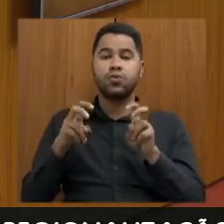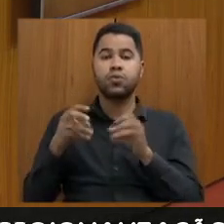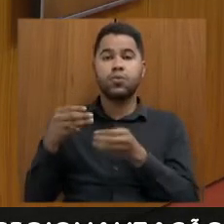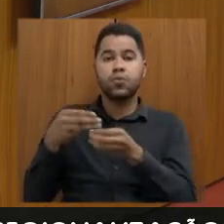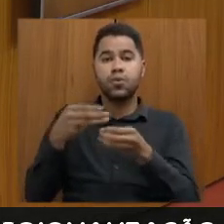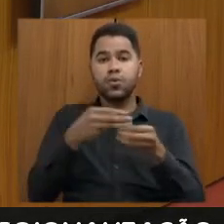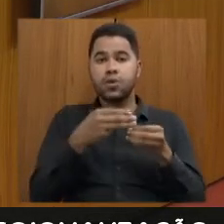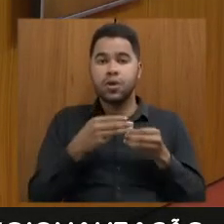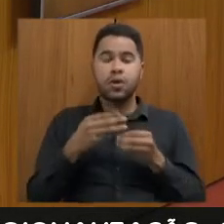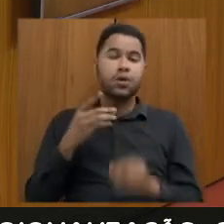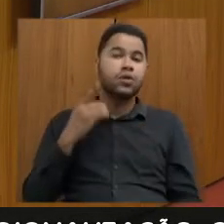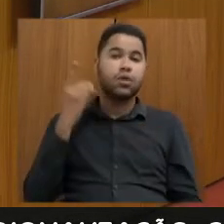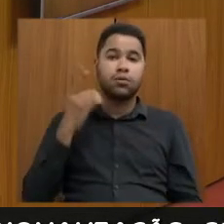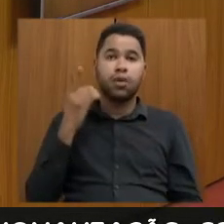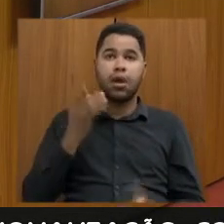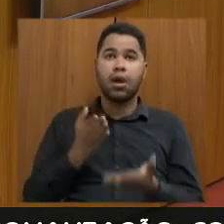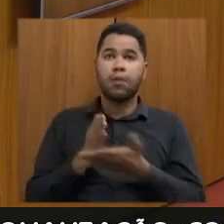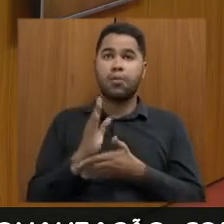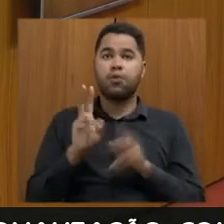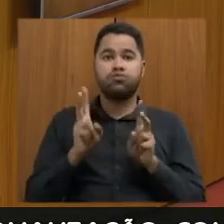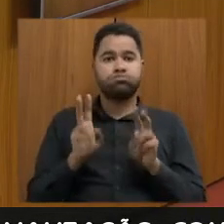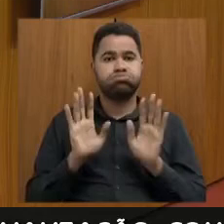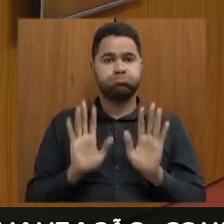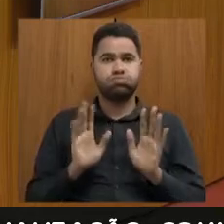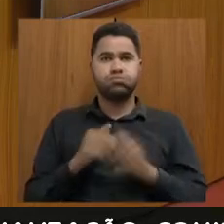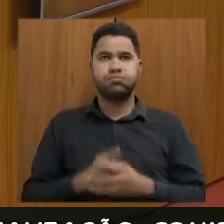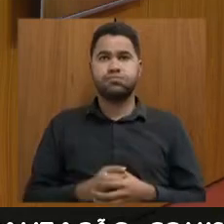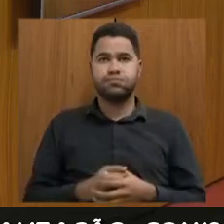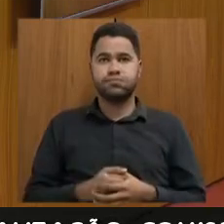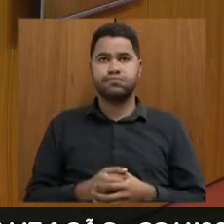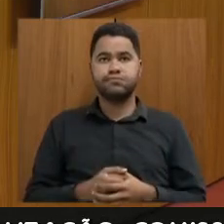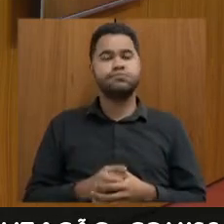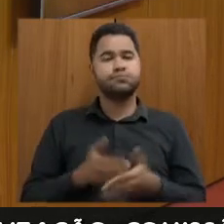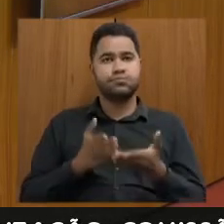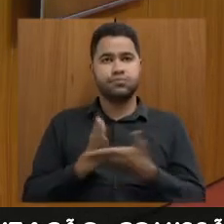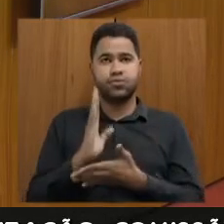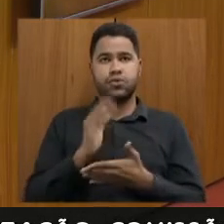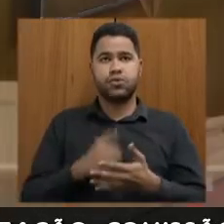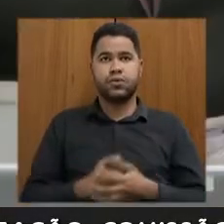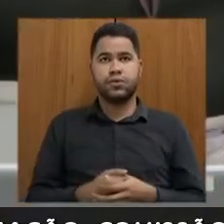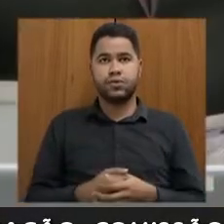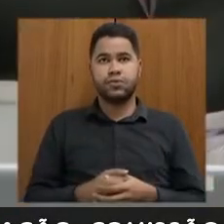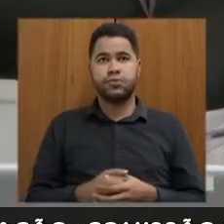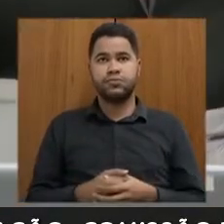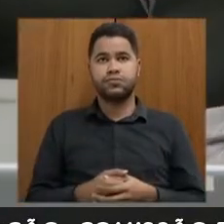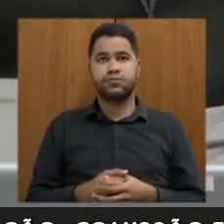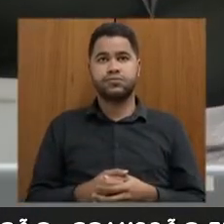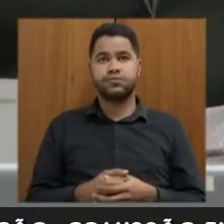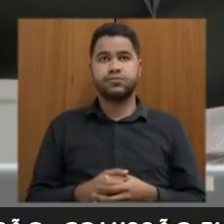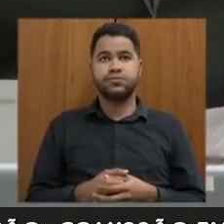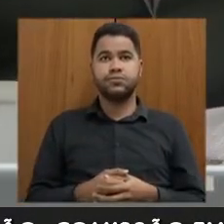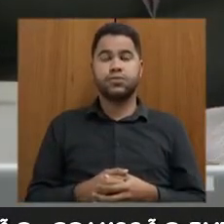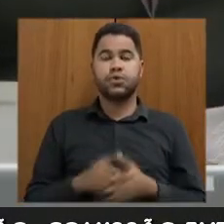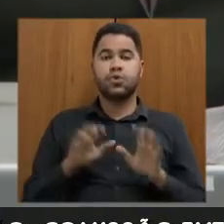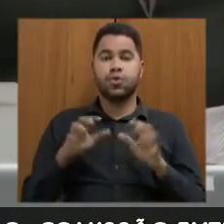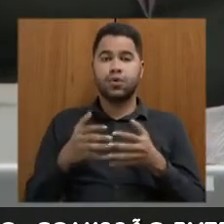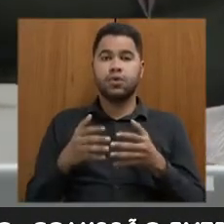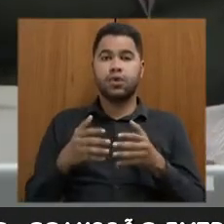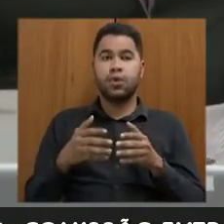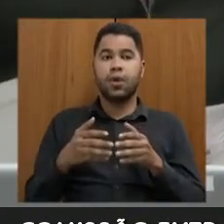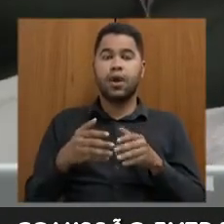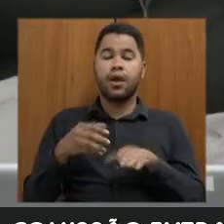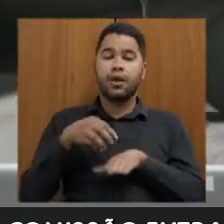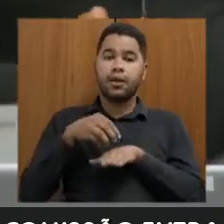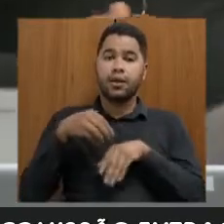os deputados que aprovam permaneçam como se encontram Está aprovado pela comissão de transporte